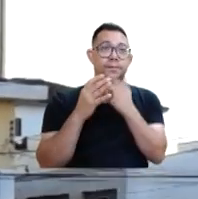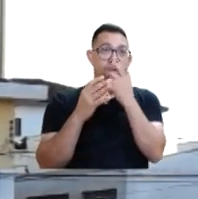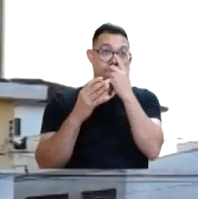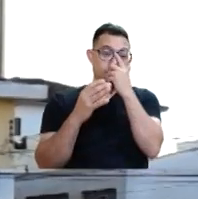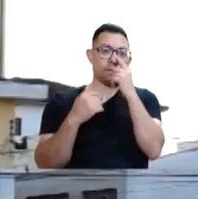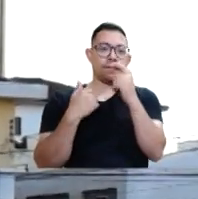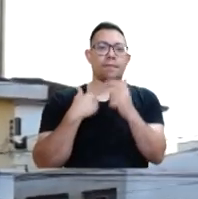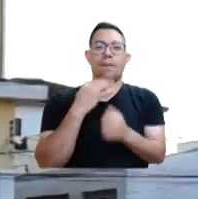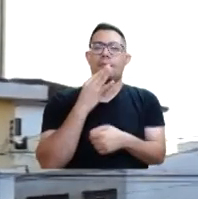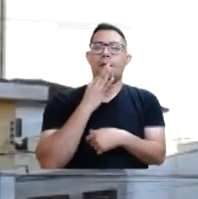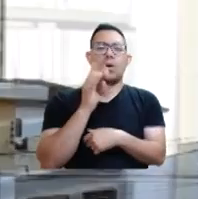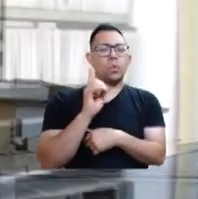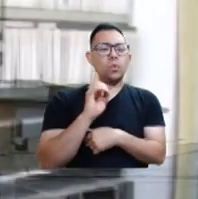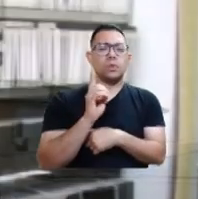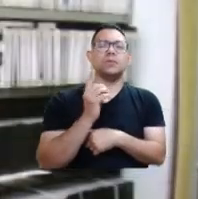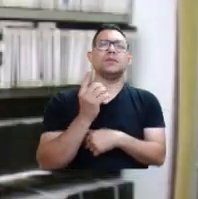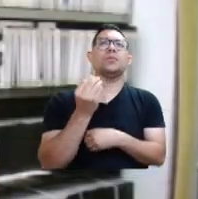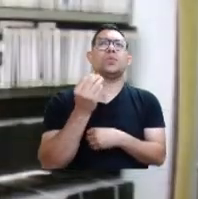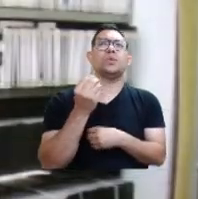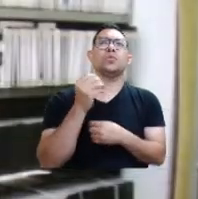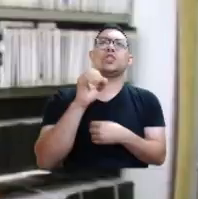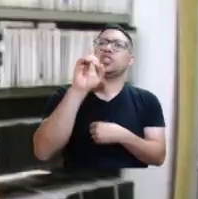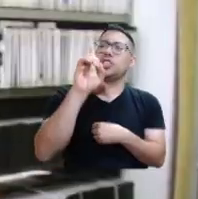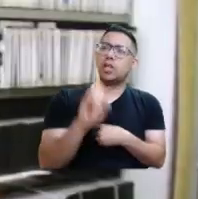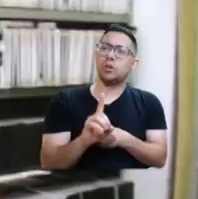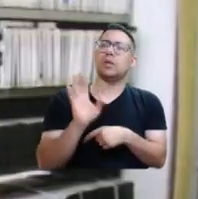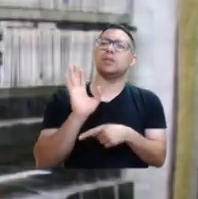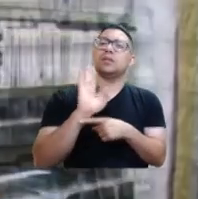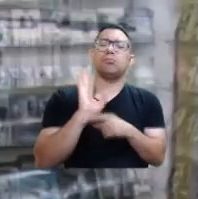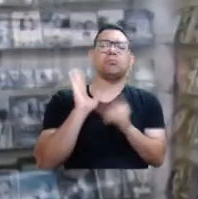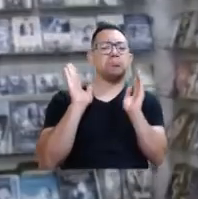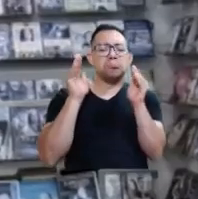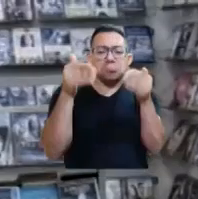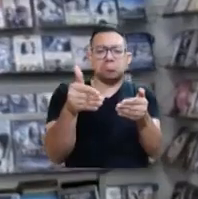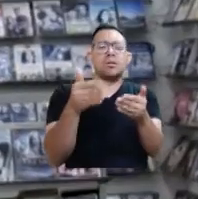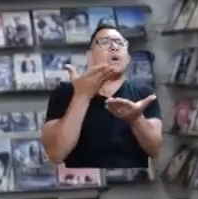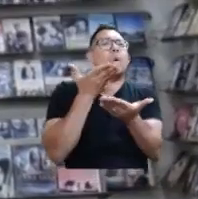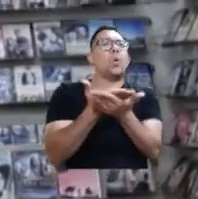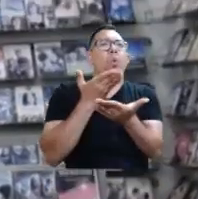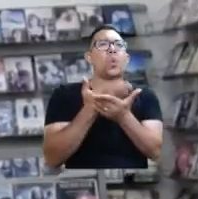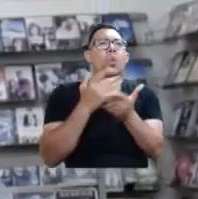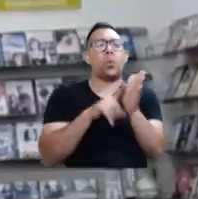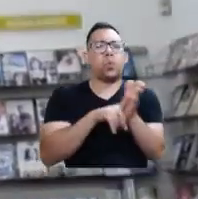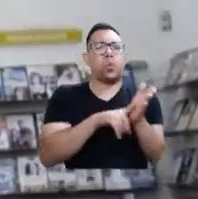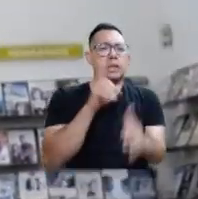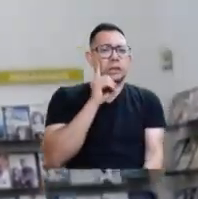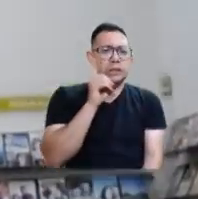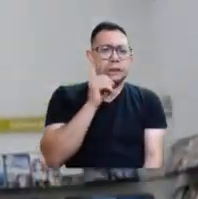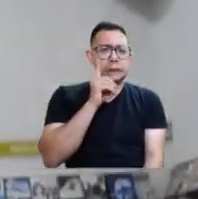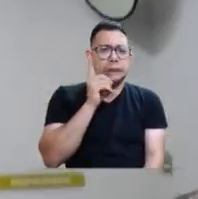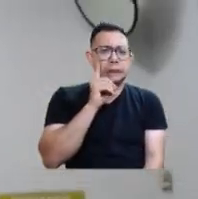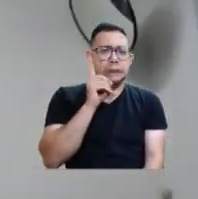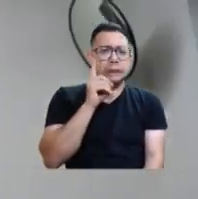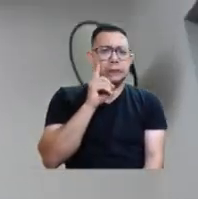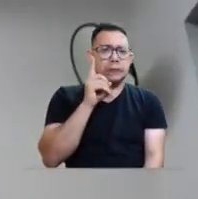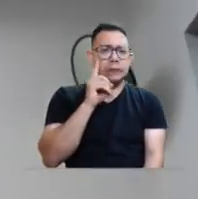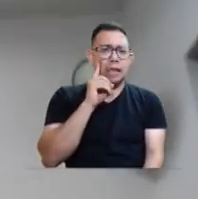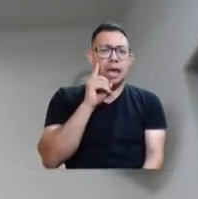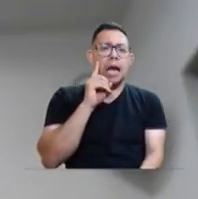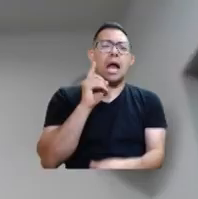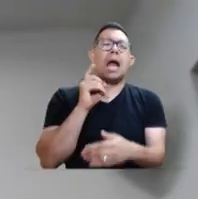né? Aí foi muito legal, que aí eu não conhecia tanto todos os diretores de cinema. Aí eu comecei a focar e